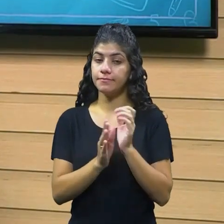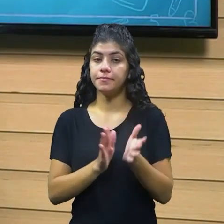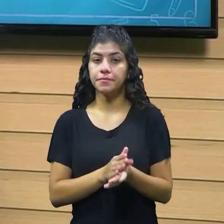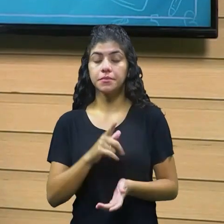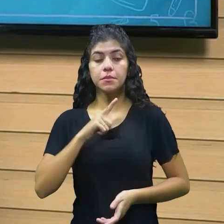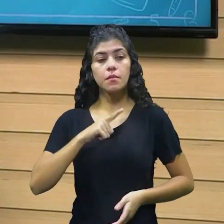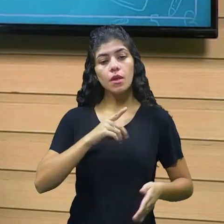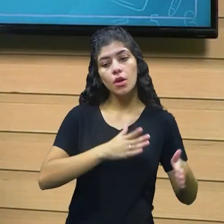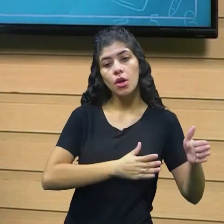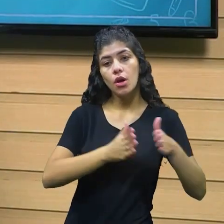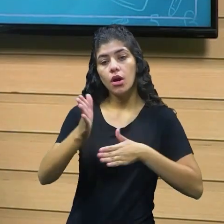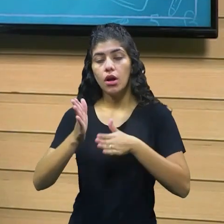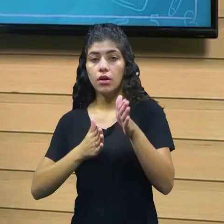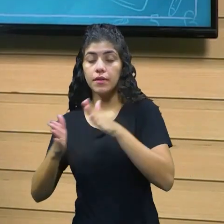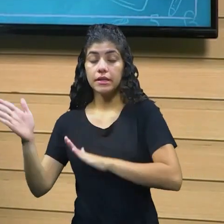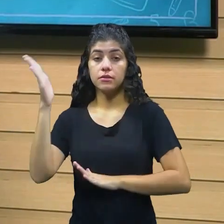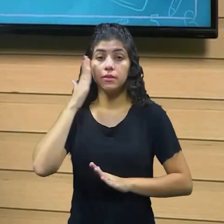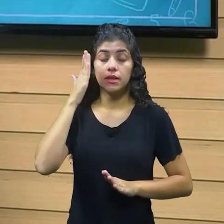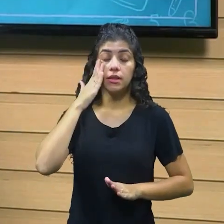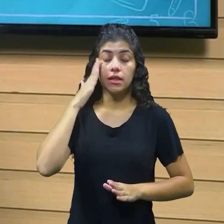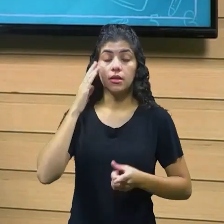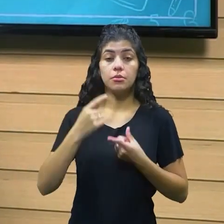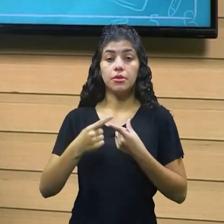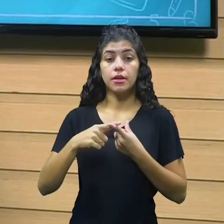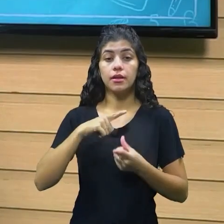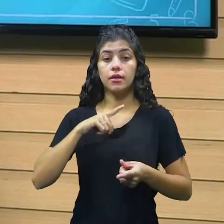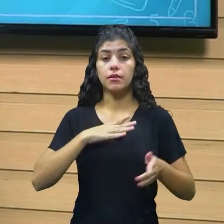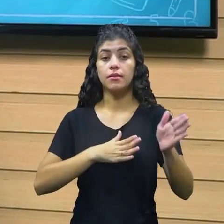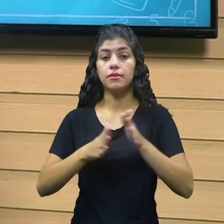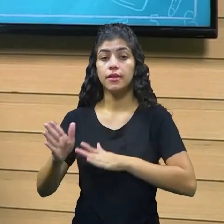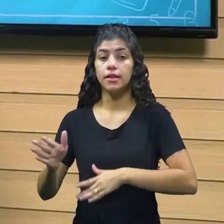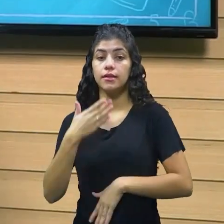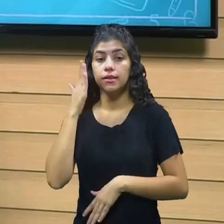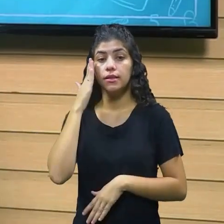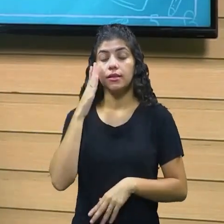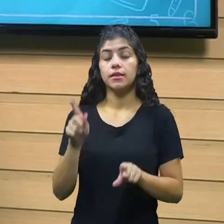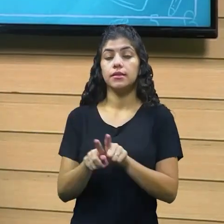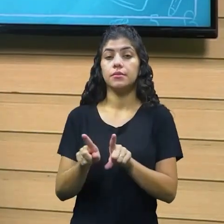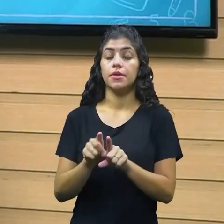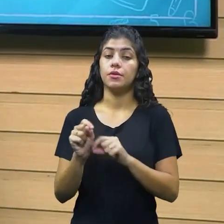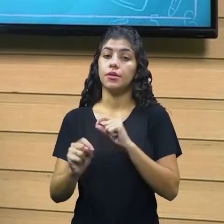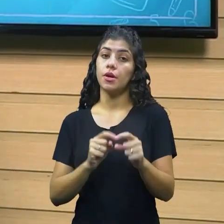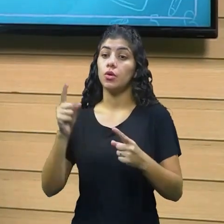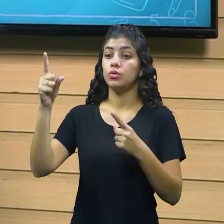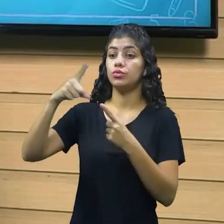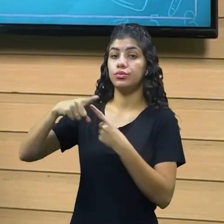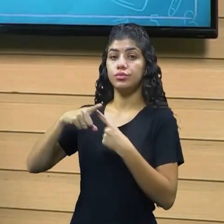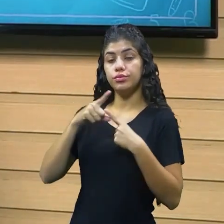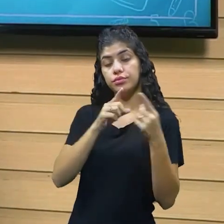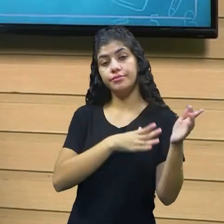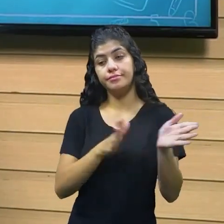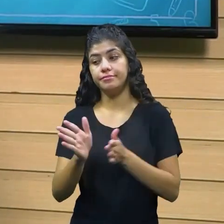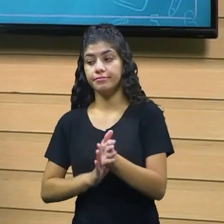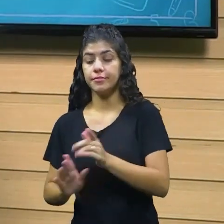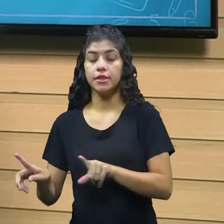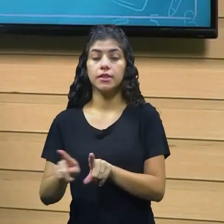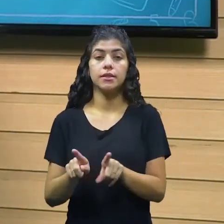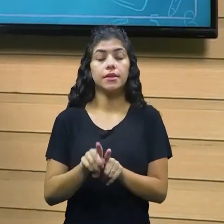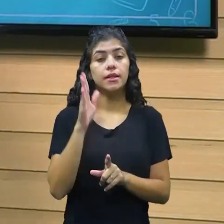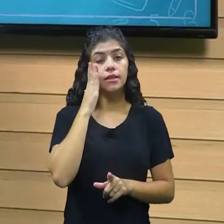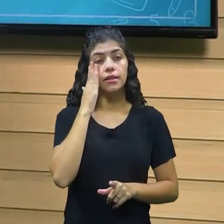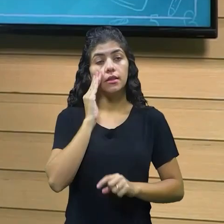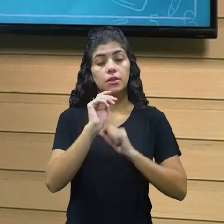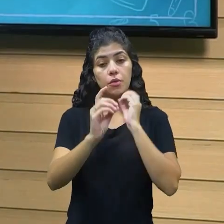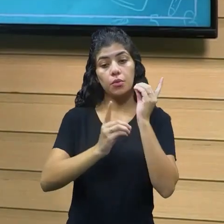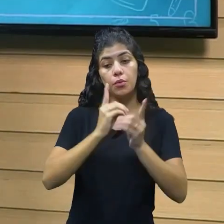Vamos entender as razões desse movimento, vamos entender um pouco sobre os tipos de movimento e entender também a dinâmica por